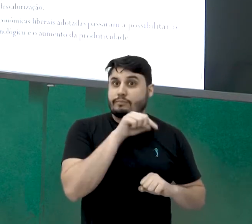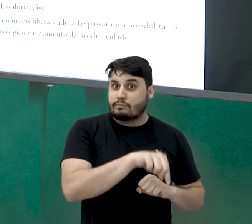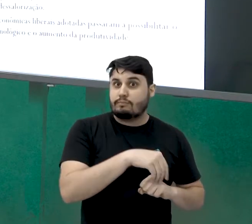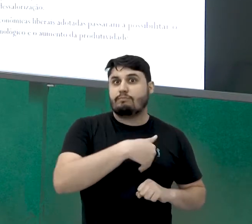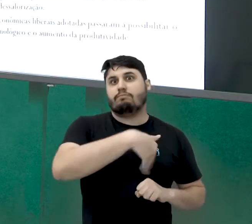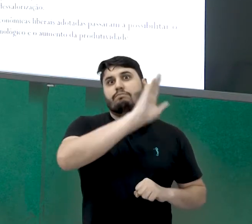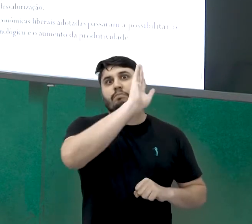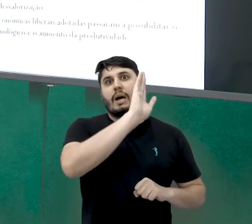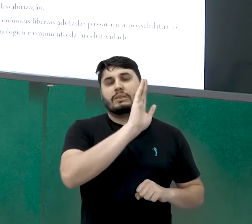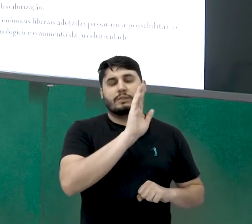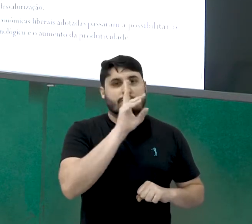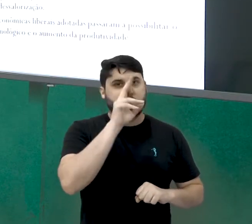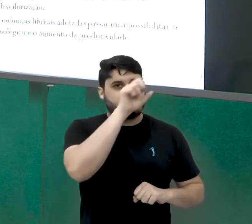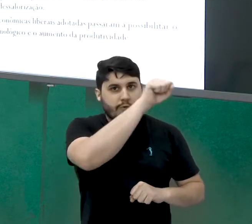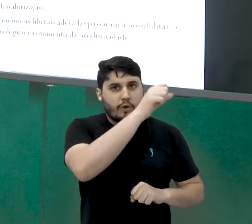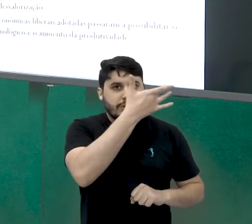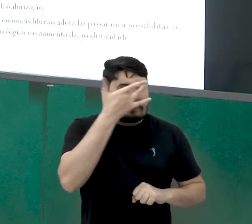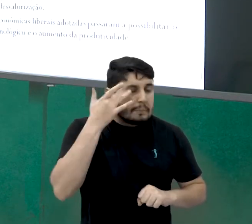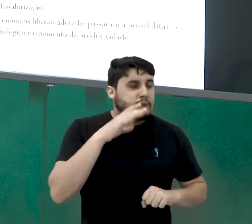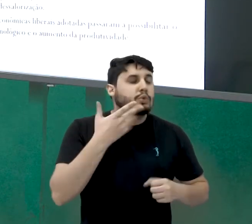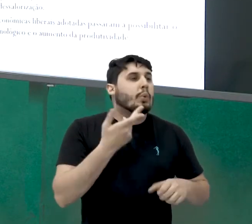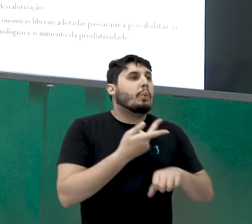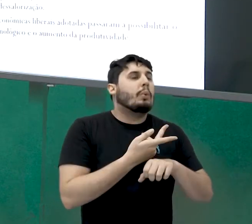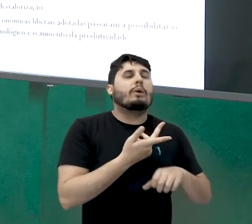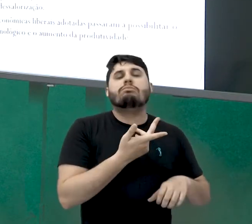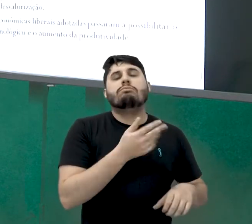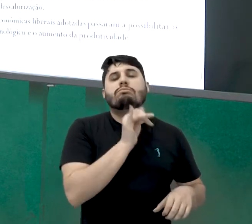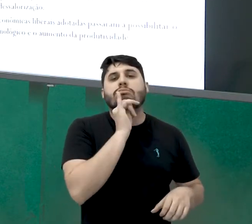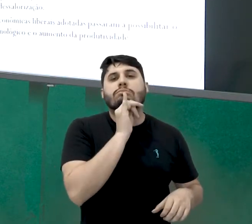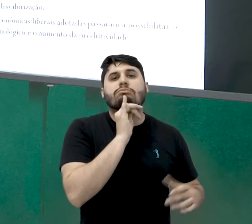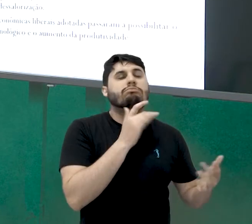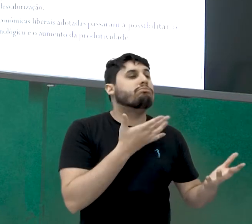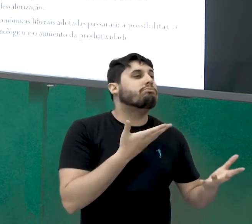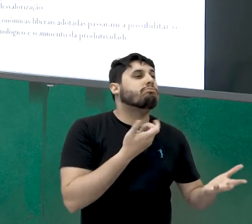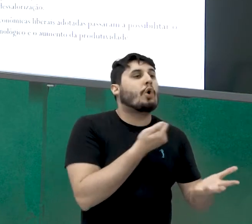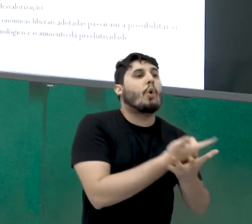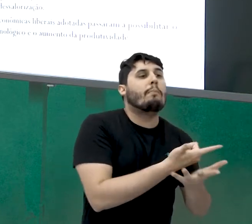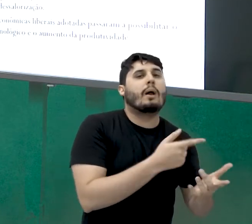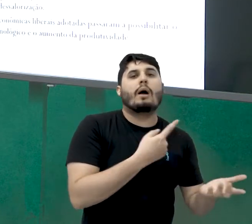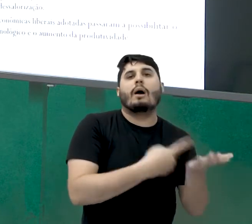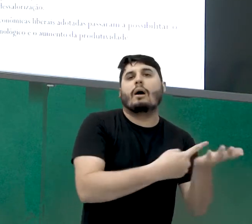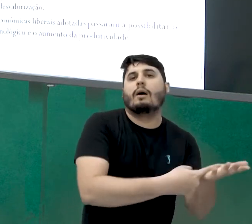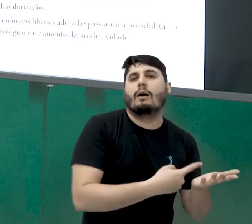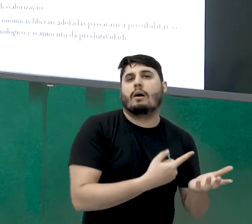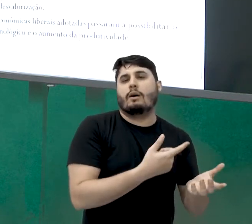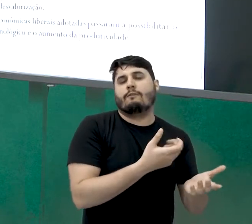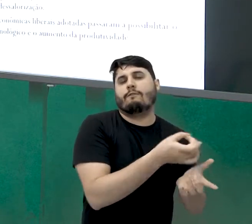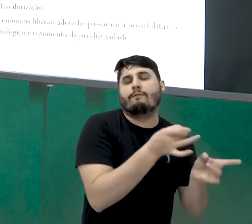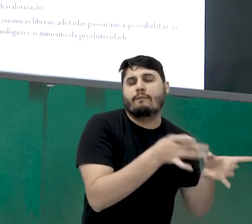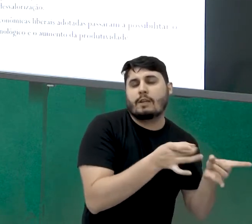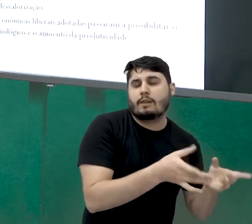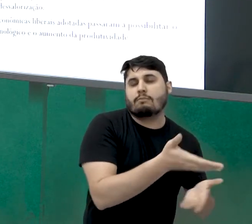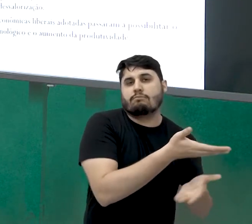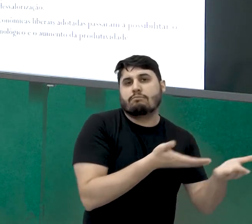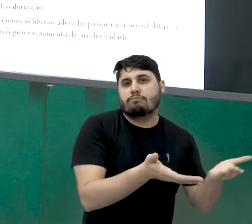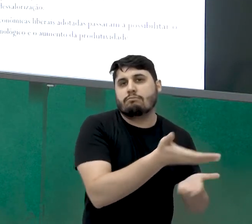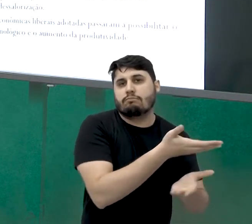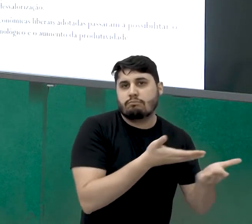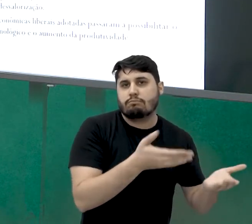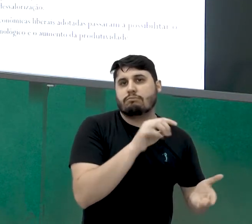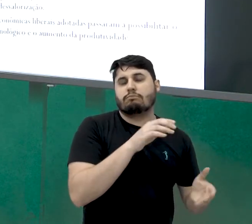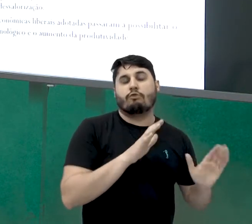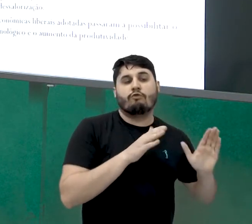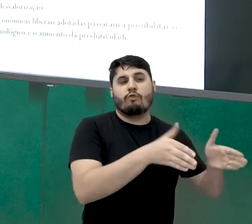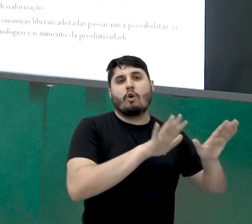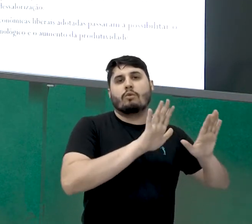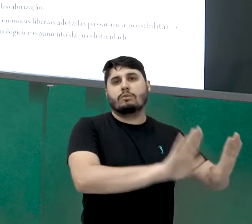da procura. Então, nós tivemos aí o liberalismo econômico, o liberalismo smithsoniano, né, de Adam Smith,